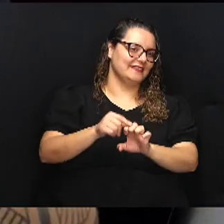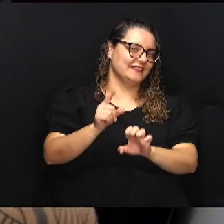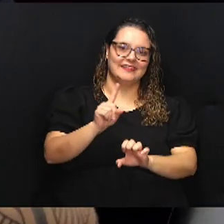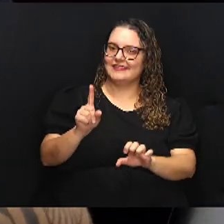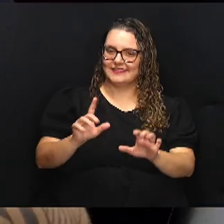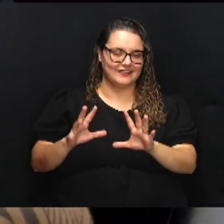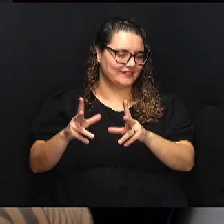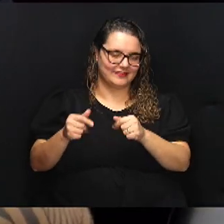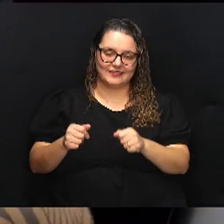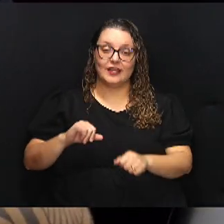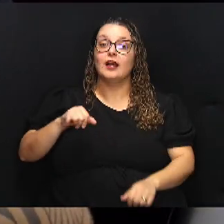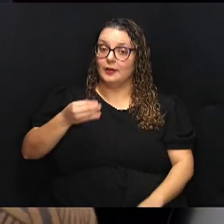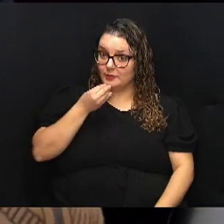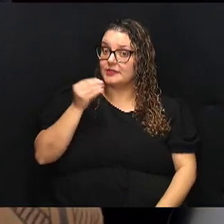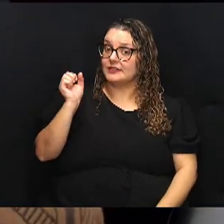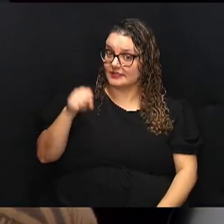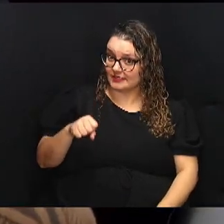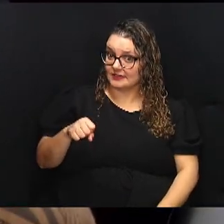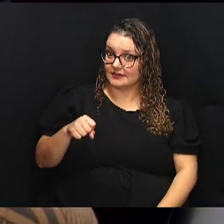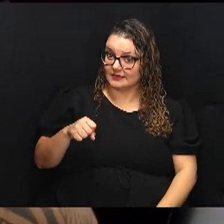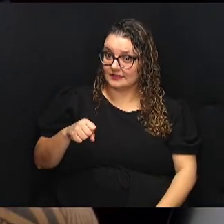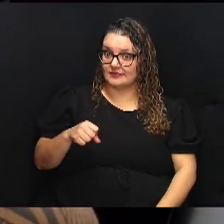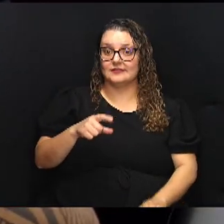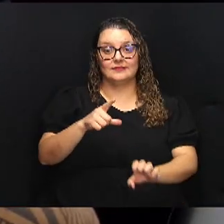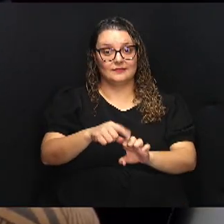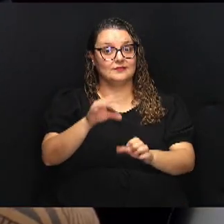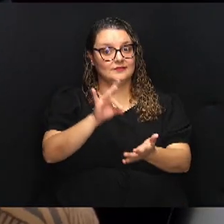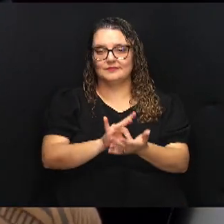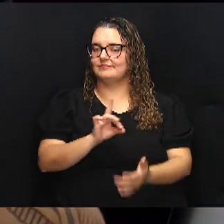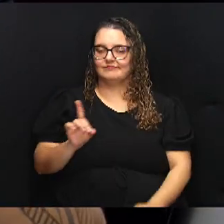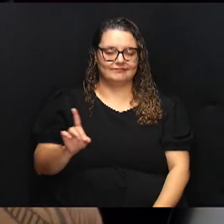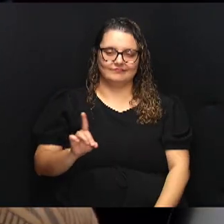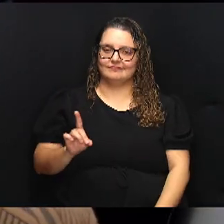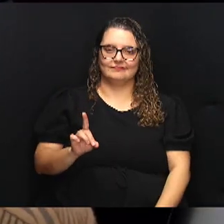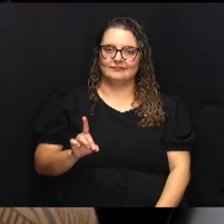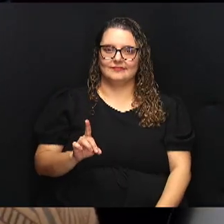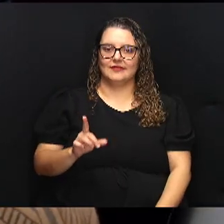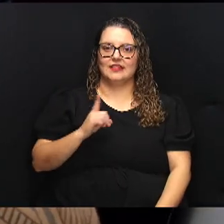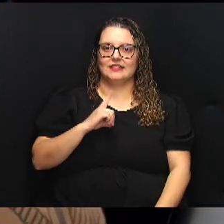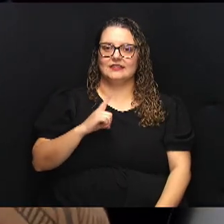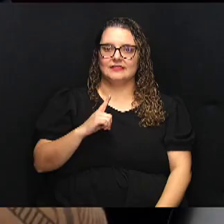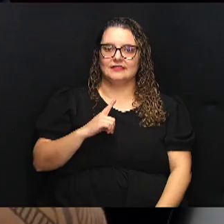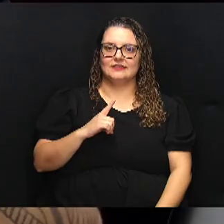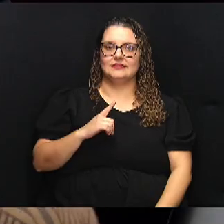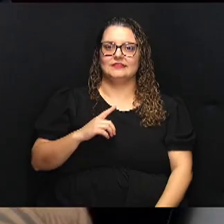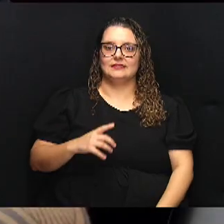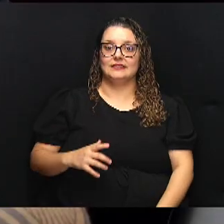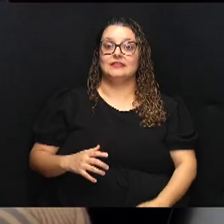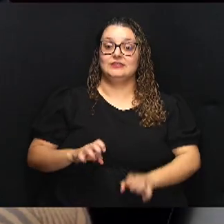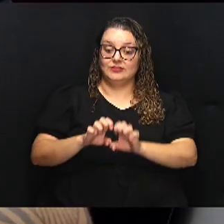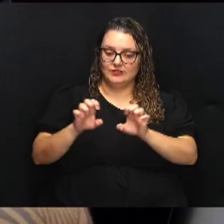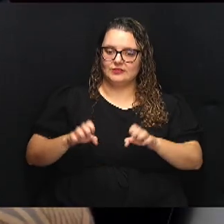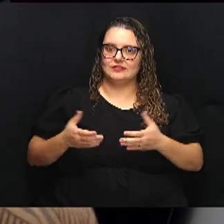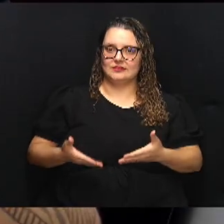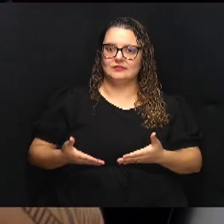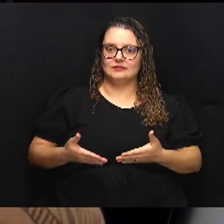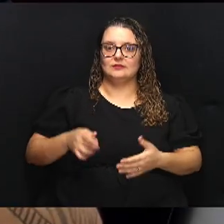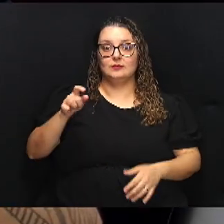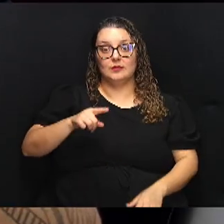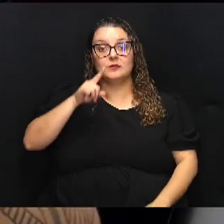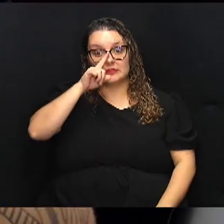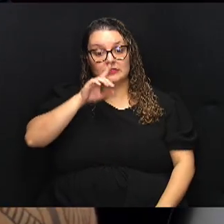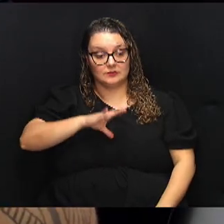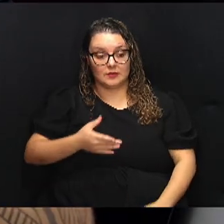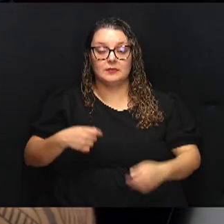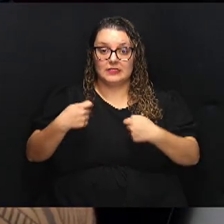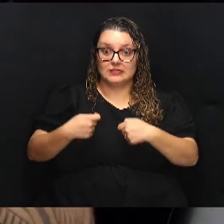A oportunidade é. O empreender de fato, não. Você tem que ter muito estômago para risco, você tem que ser uma pessoa mais arriscada normalmente, você